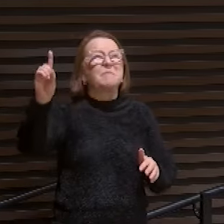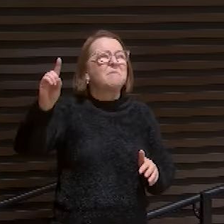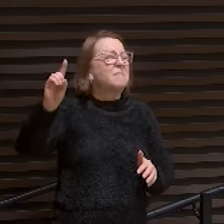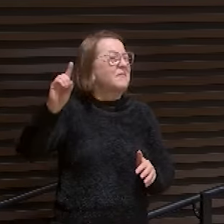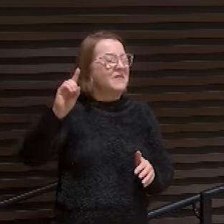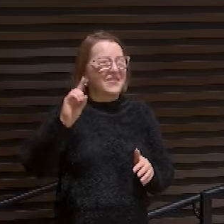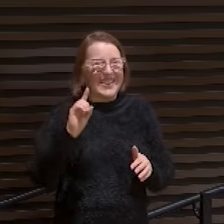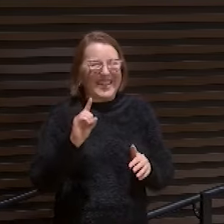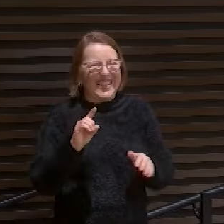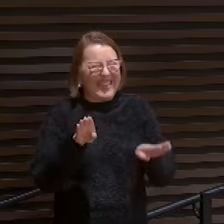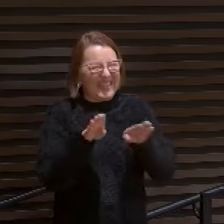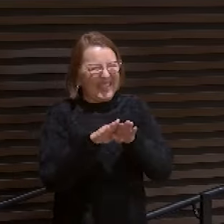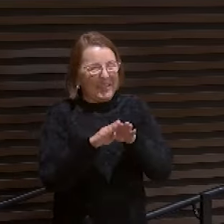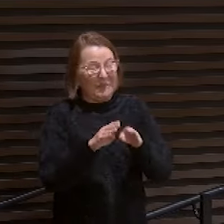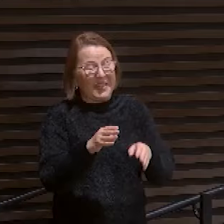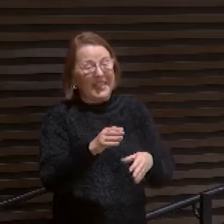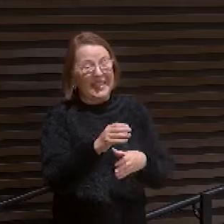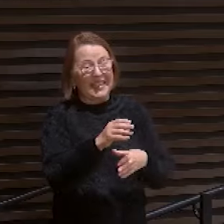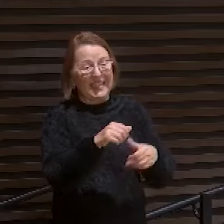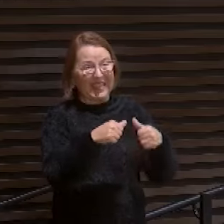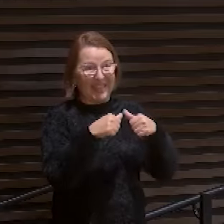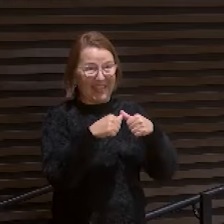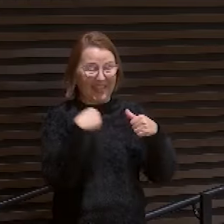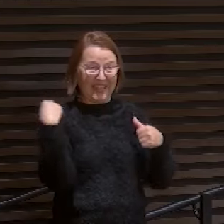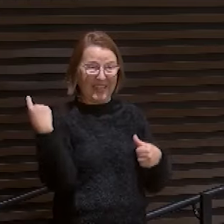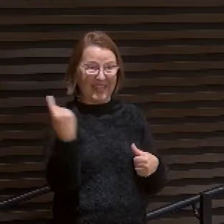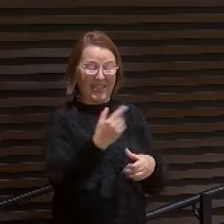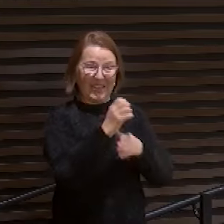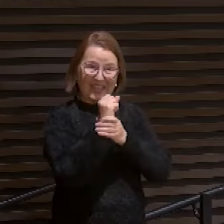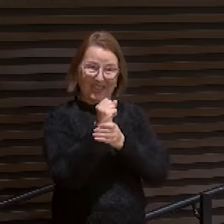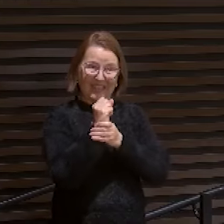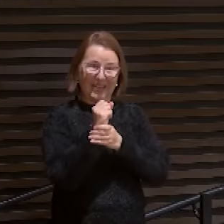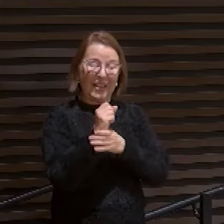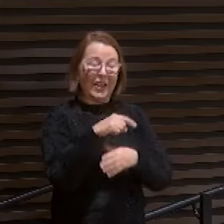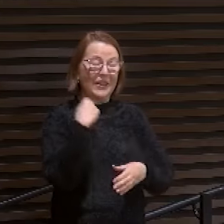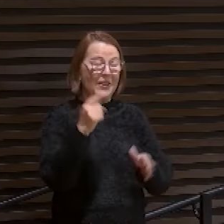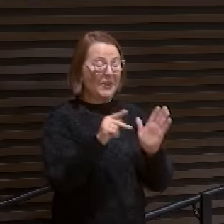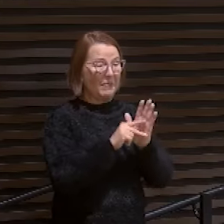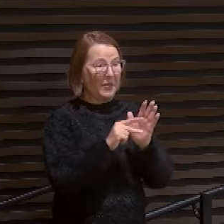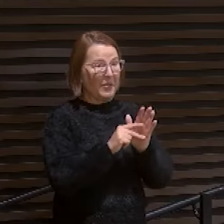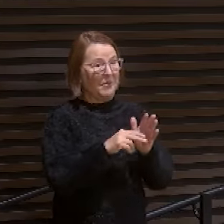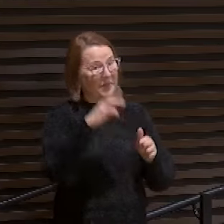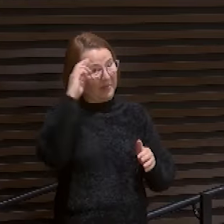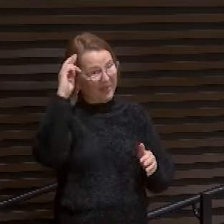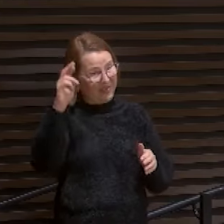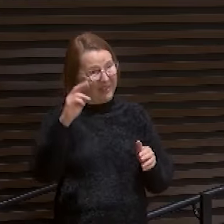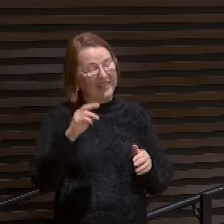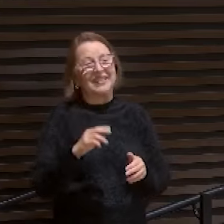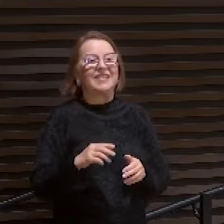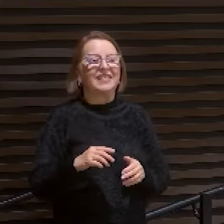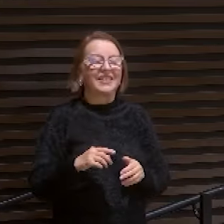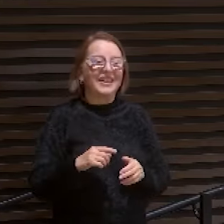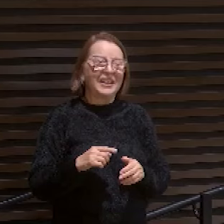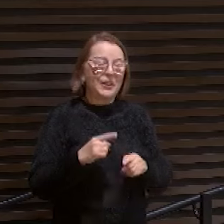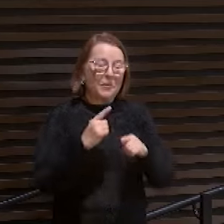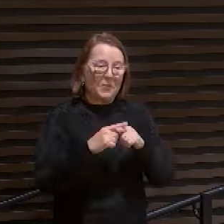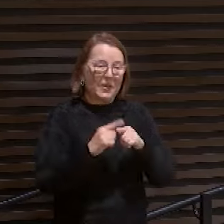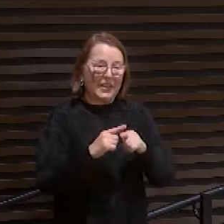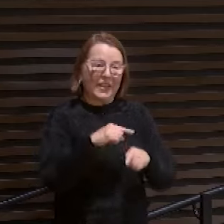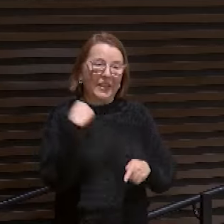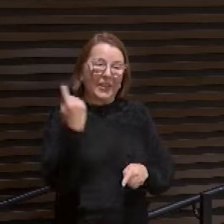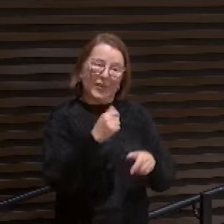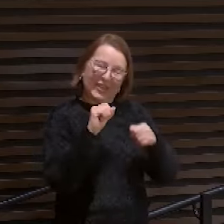dele porque ele nos fez, mas somos dele porque ele nos resgatou e porque ele nos salvou com uma